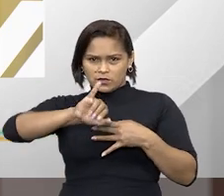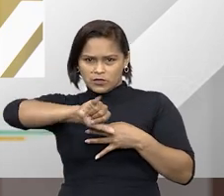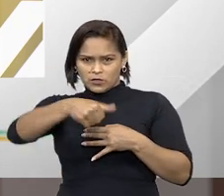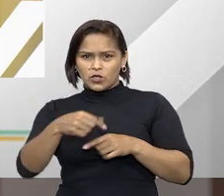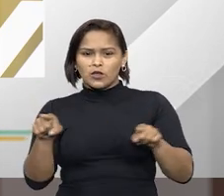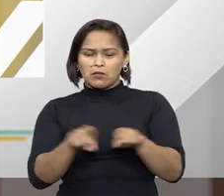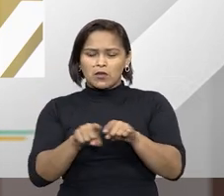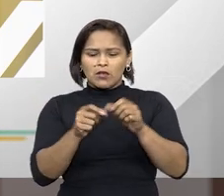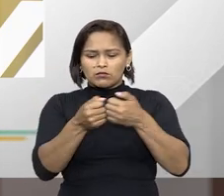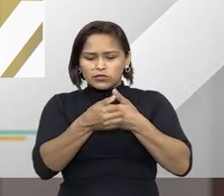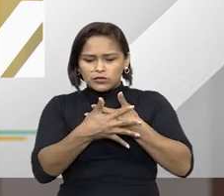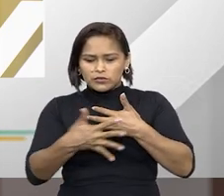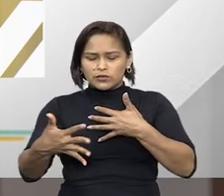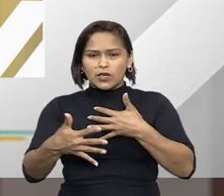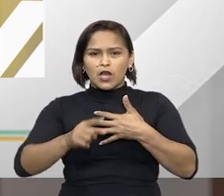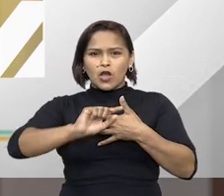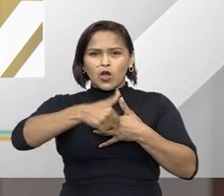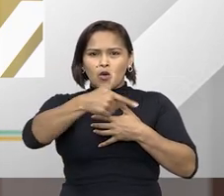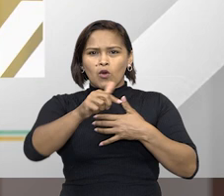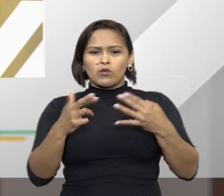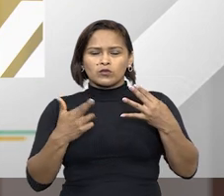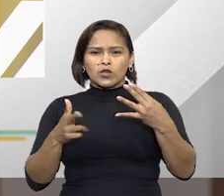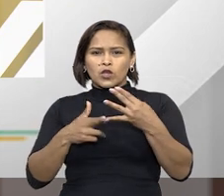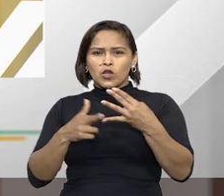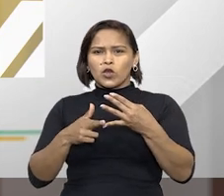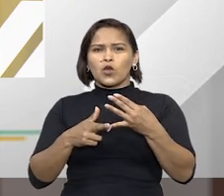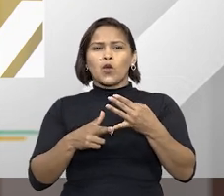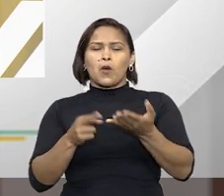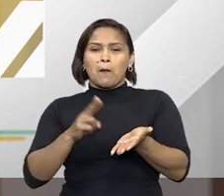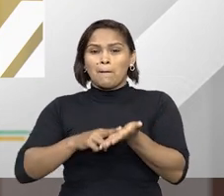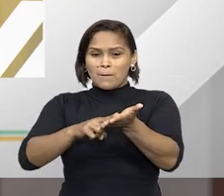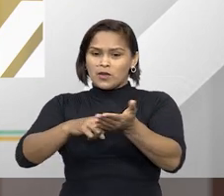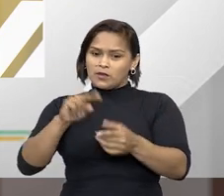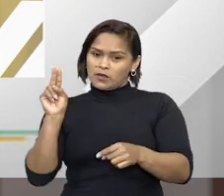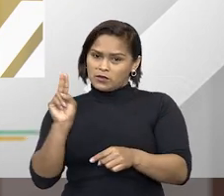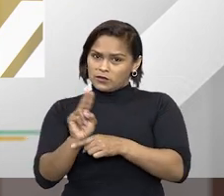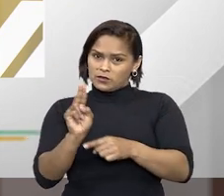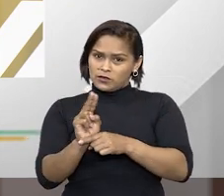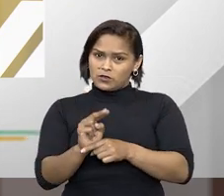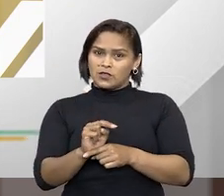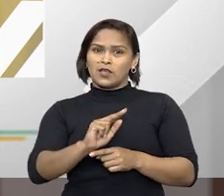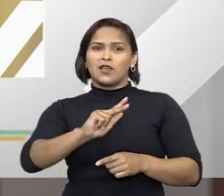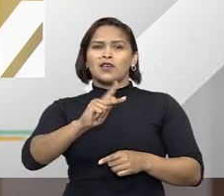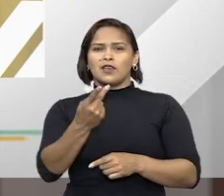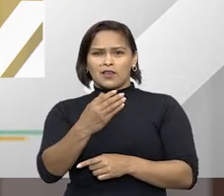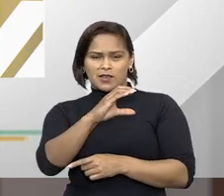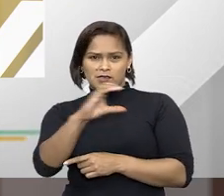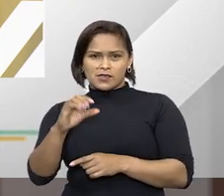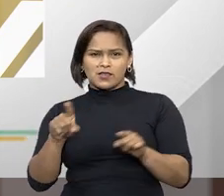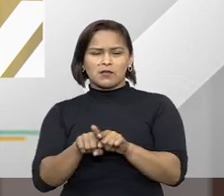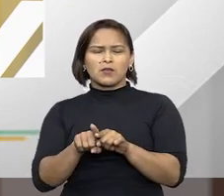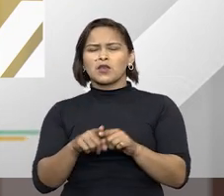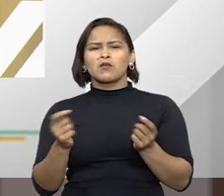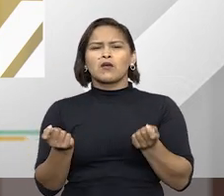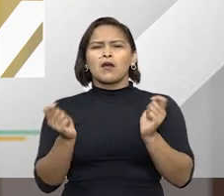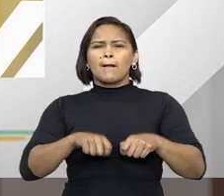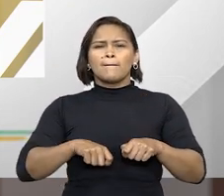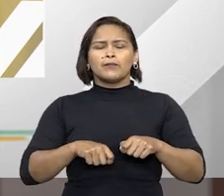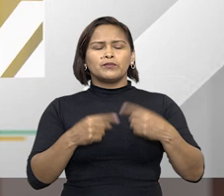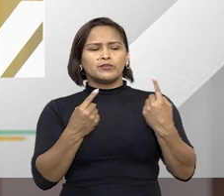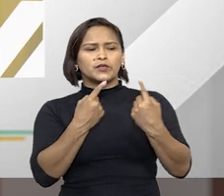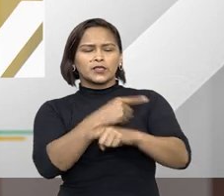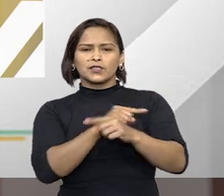recursos, como o recurso em mandado de segurança e recurso em habeas corpus. Quando que é possível interpor esses dois